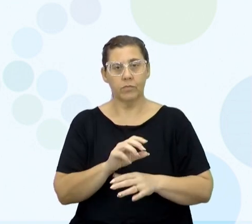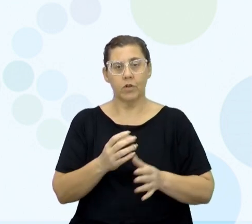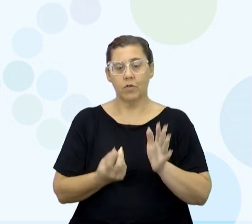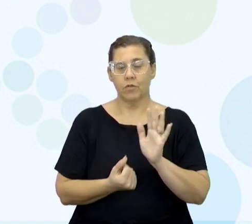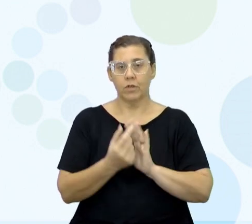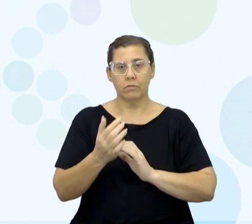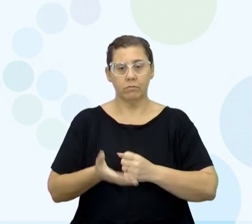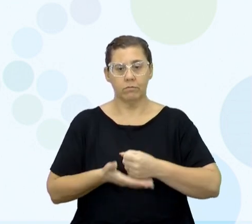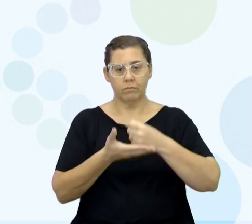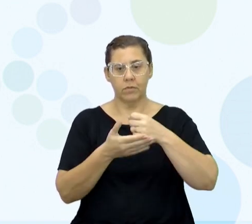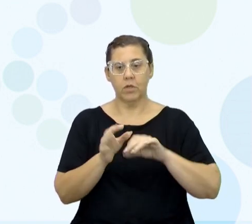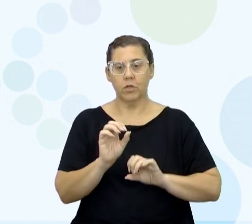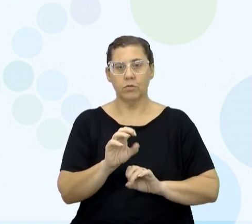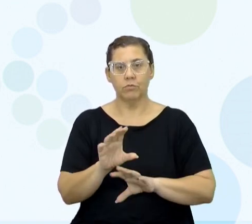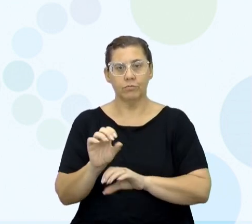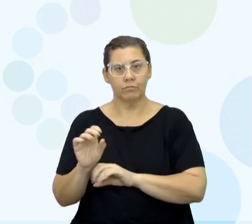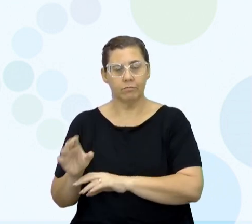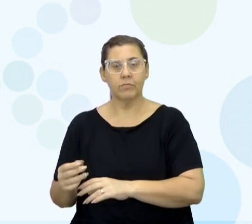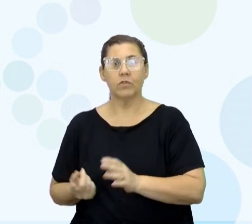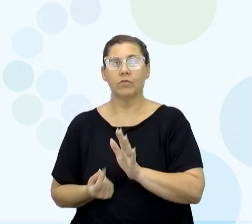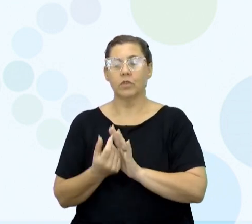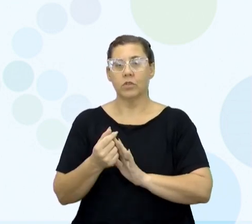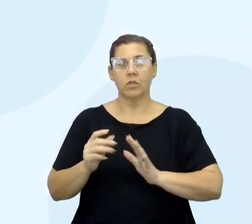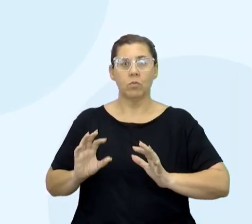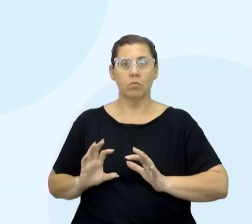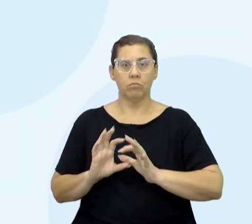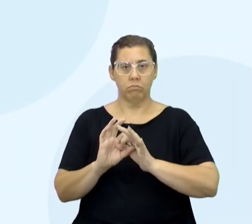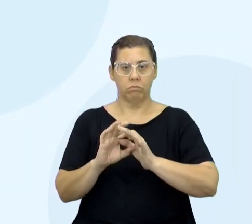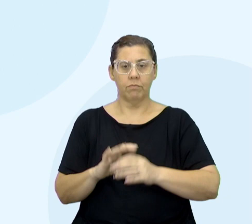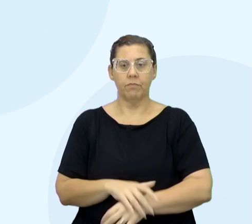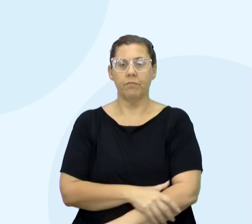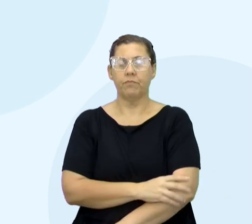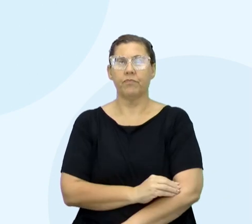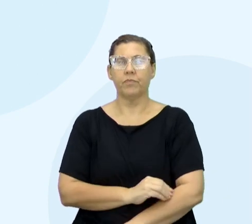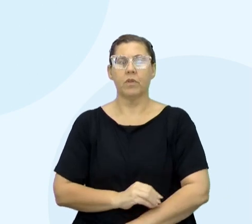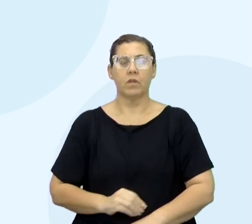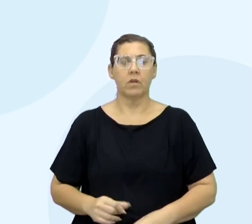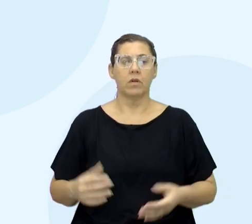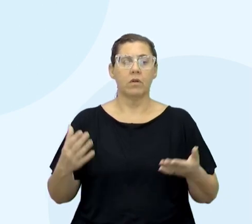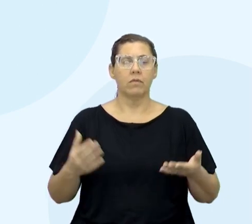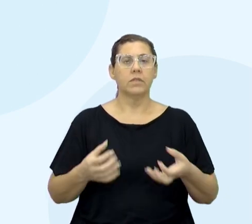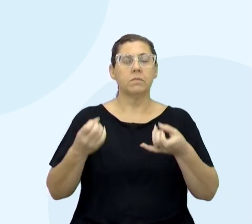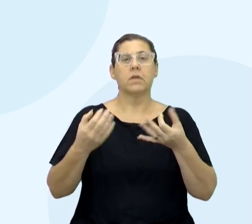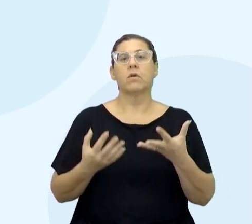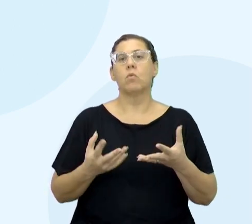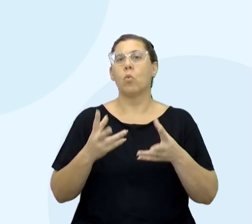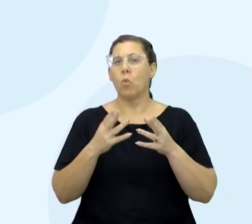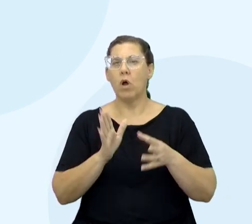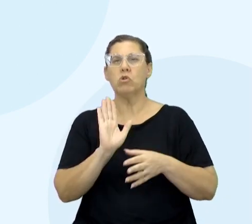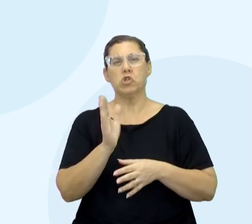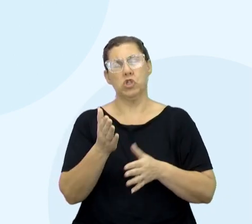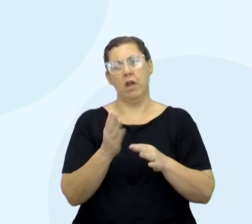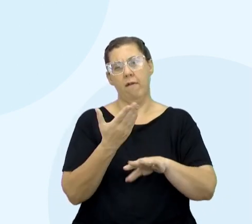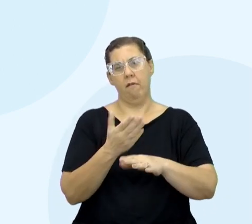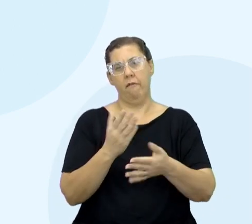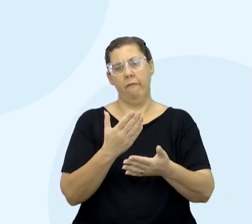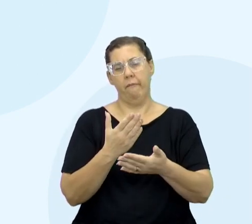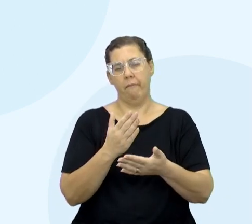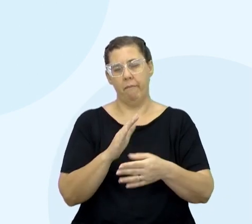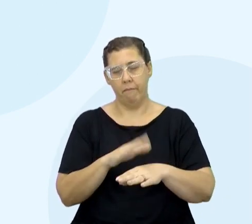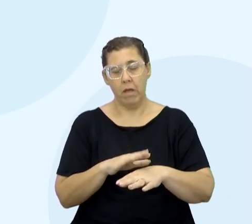componente é educação financeira em conexão. E aí eu vou fazer como a gente sempre fez nas outras aulas, né? Eu vou dar